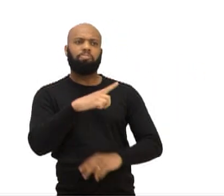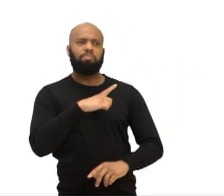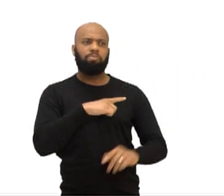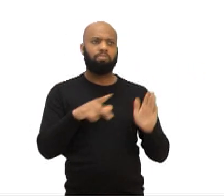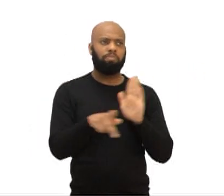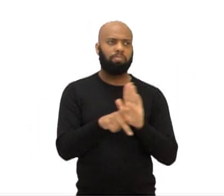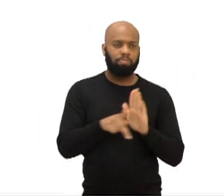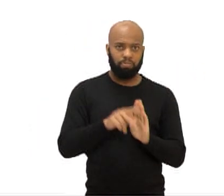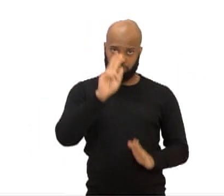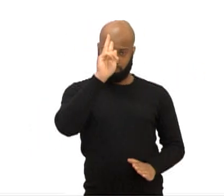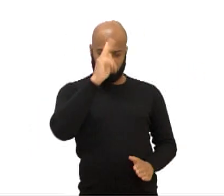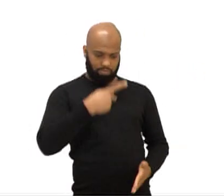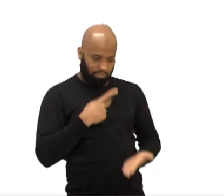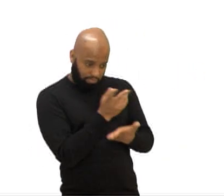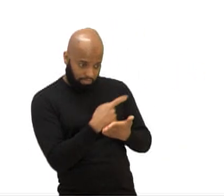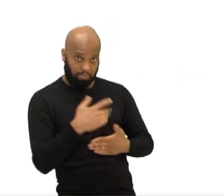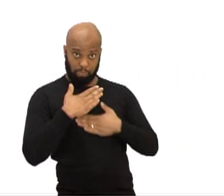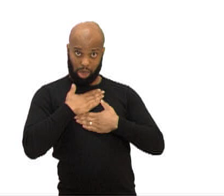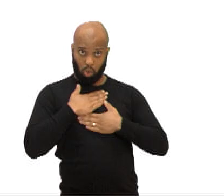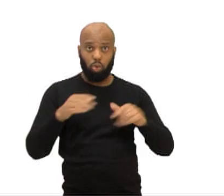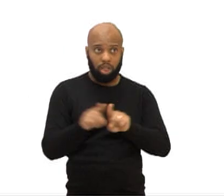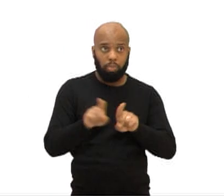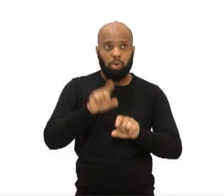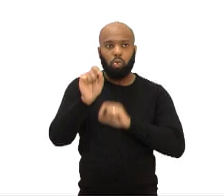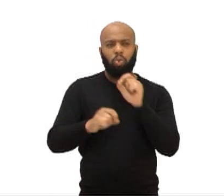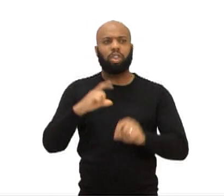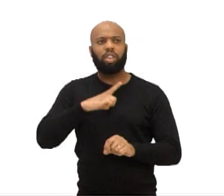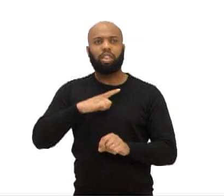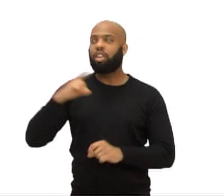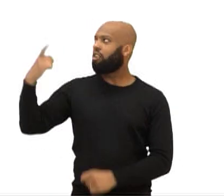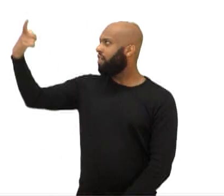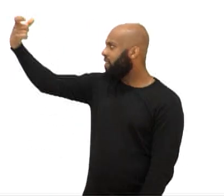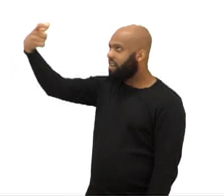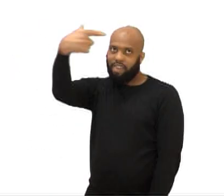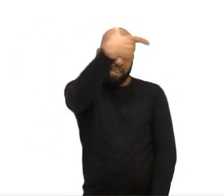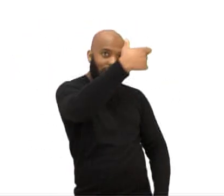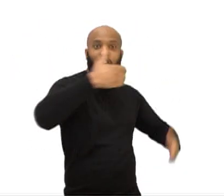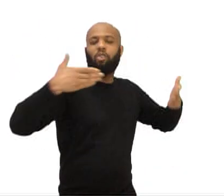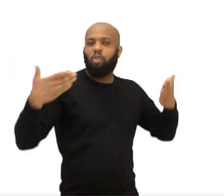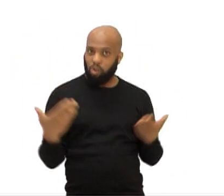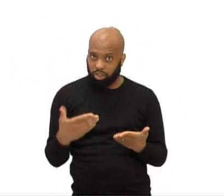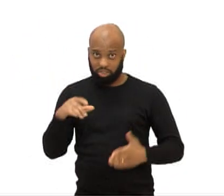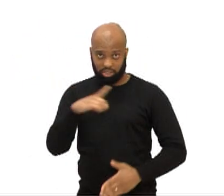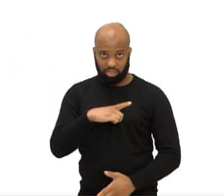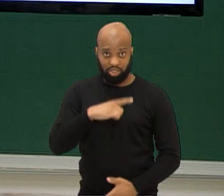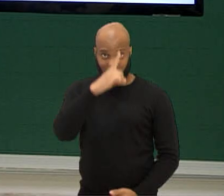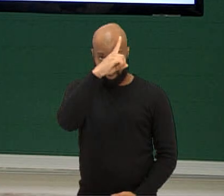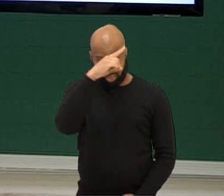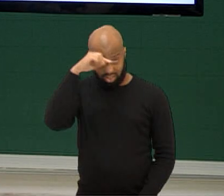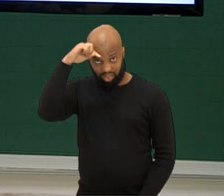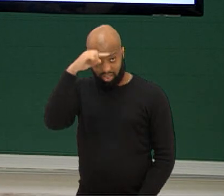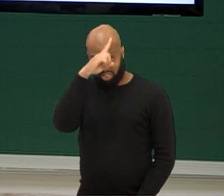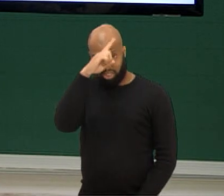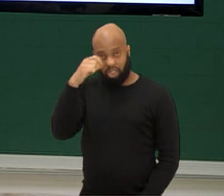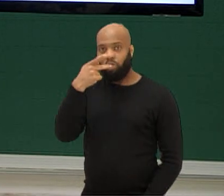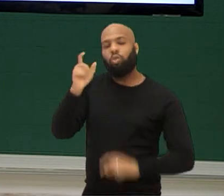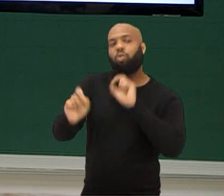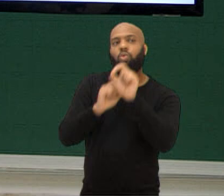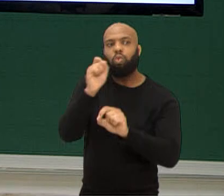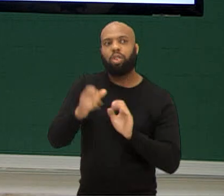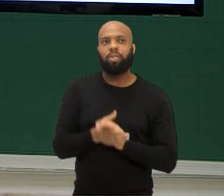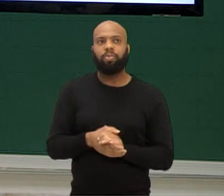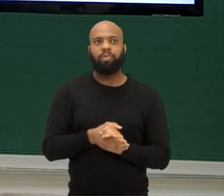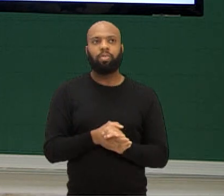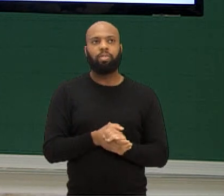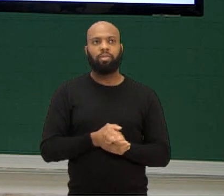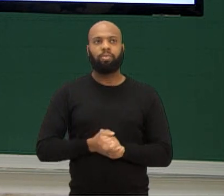os autorretratos de la pintura e as selfies de hoje dia? Lembrando que a Frida falou uma frase que diz o seguinte,